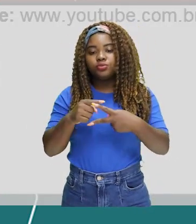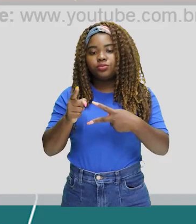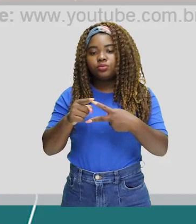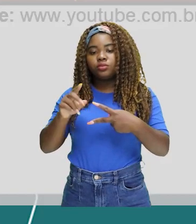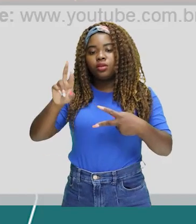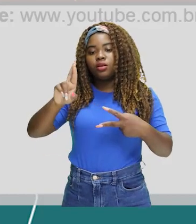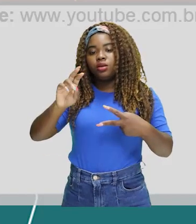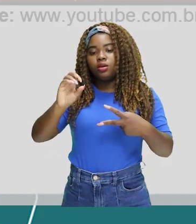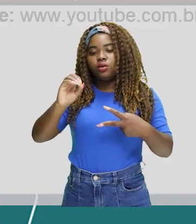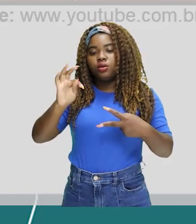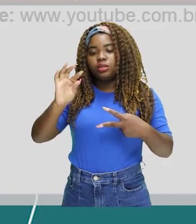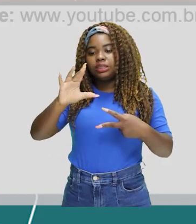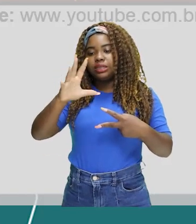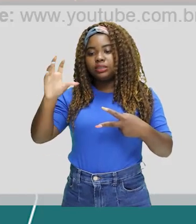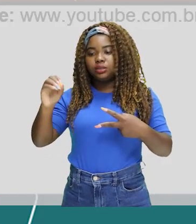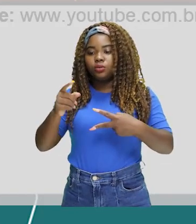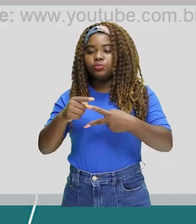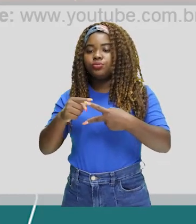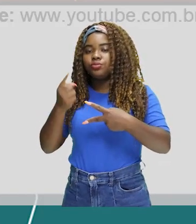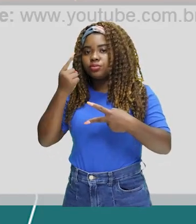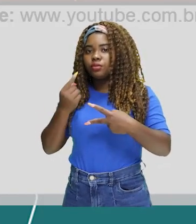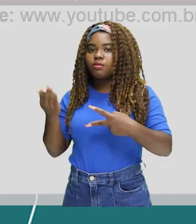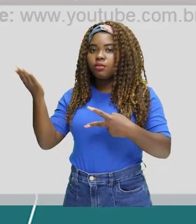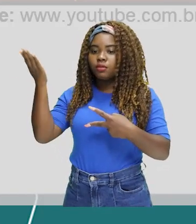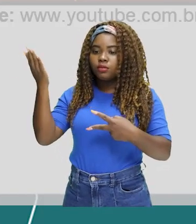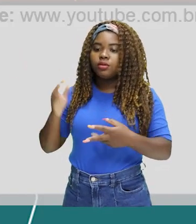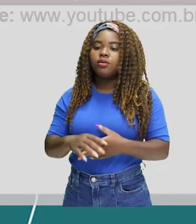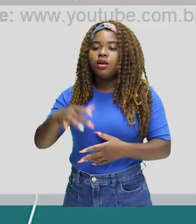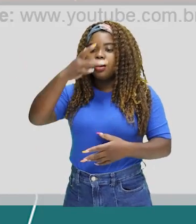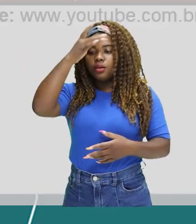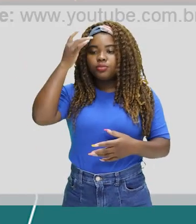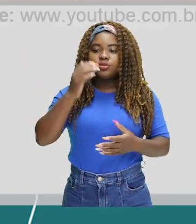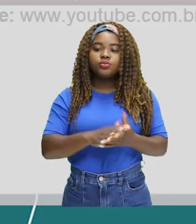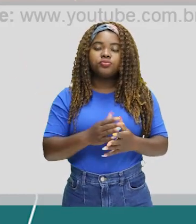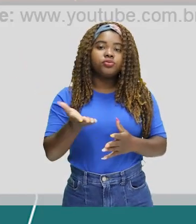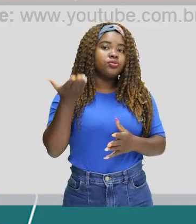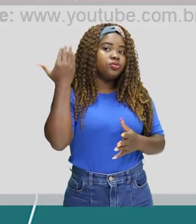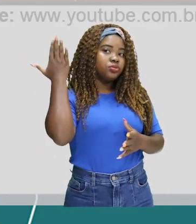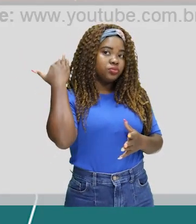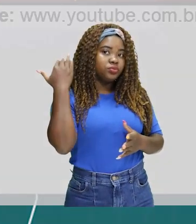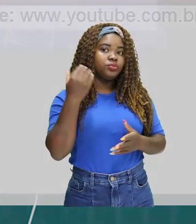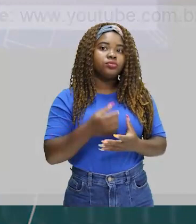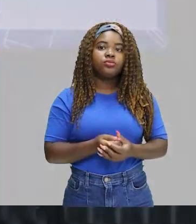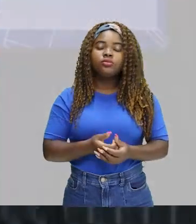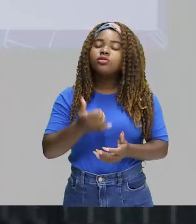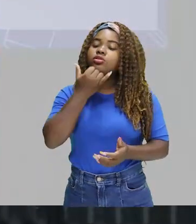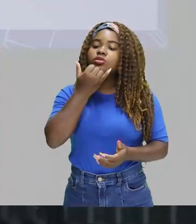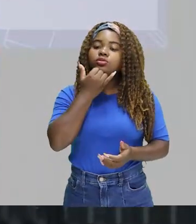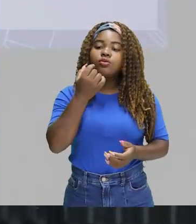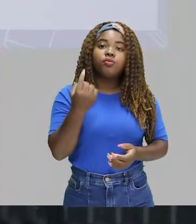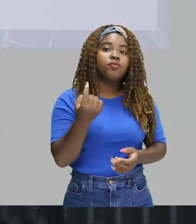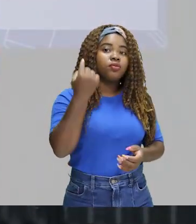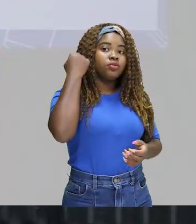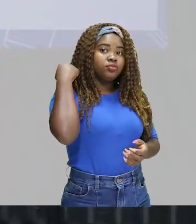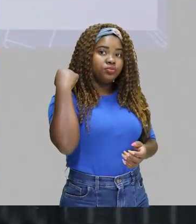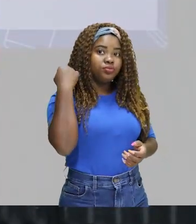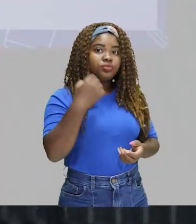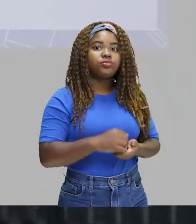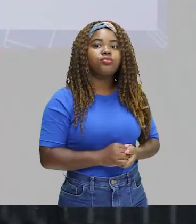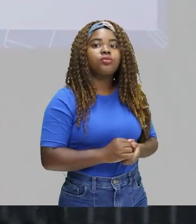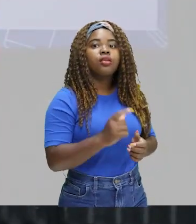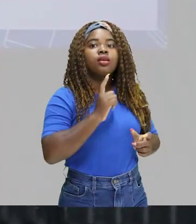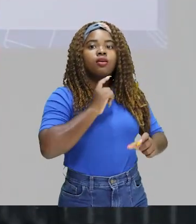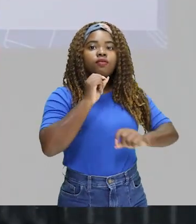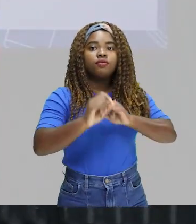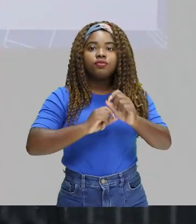dos pés aqui embaixo. Ó. Eles ficam de costa, a seta está aqui, ó. A seta direcionando aonde está aquele funil. Eles